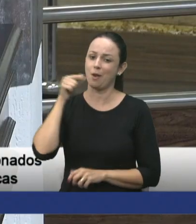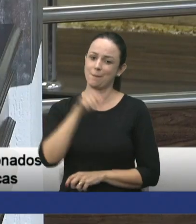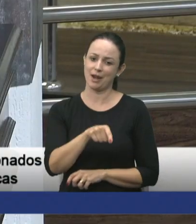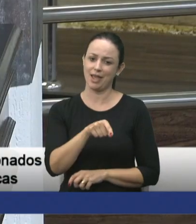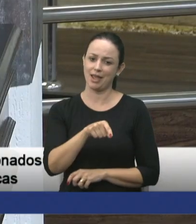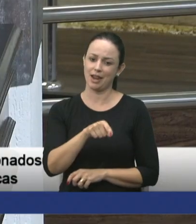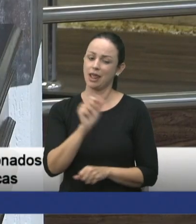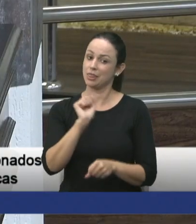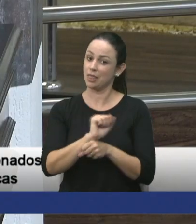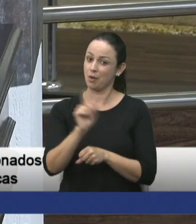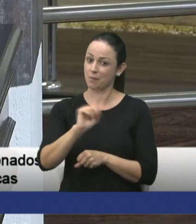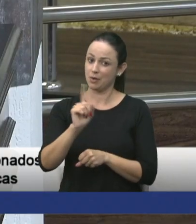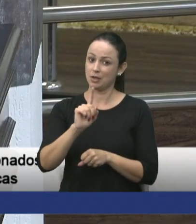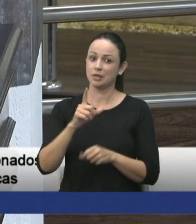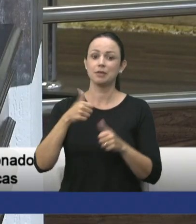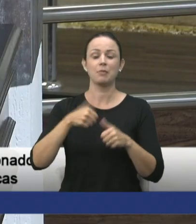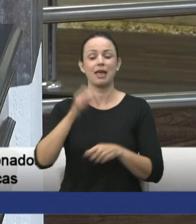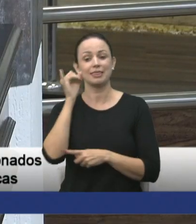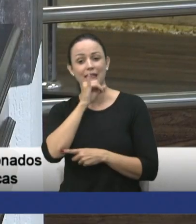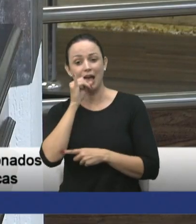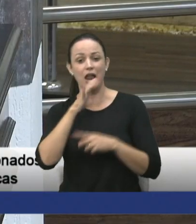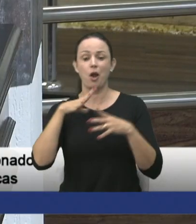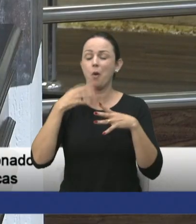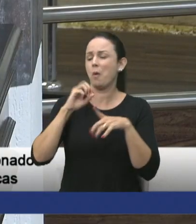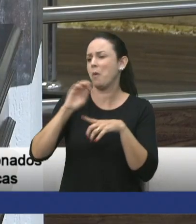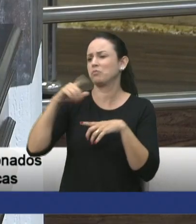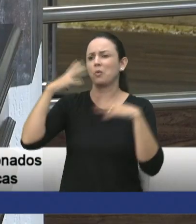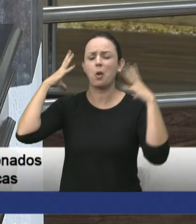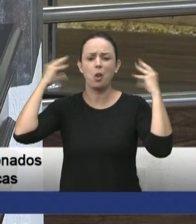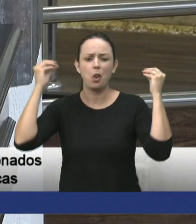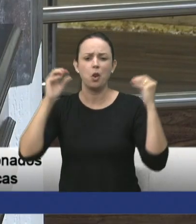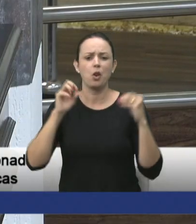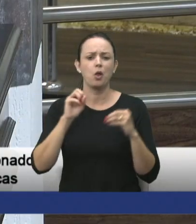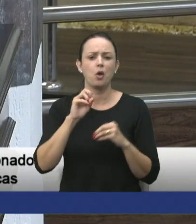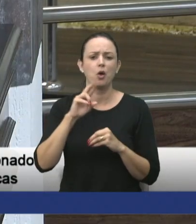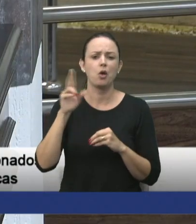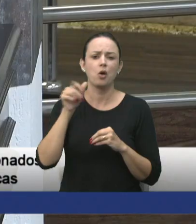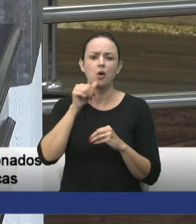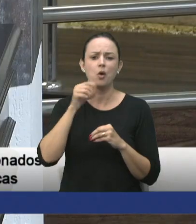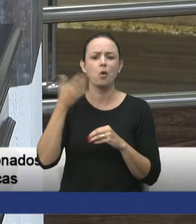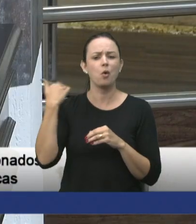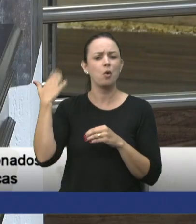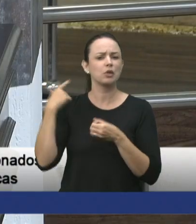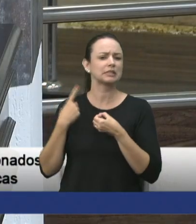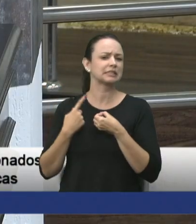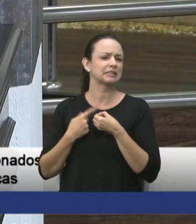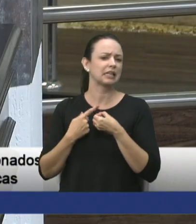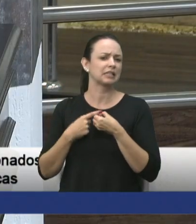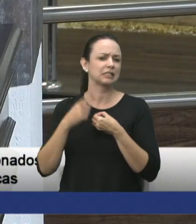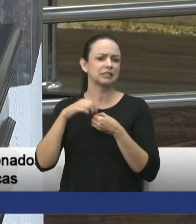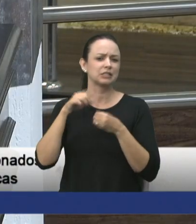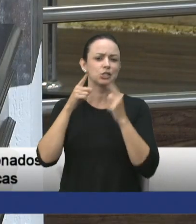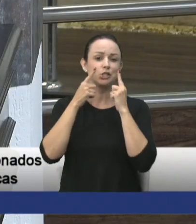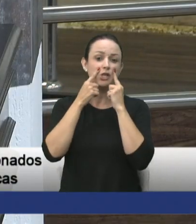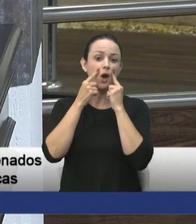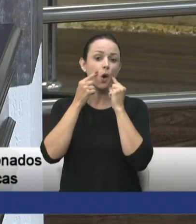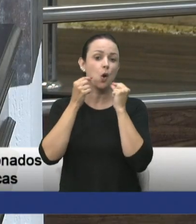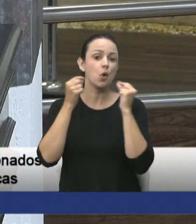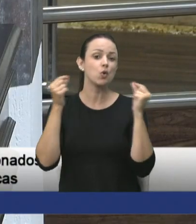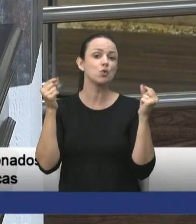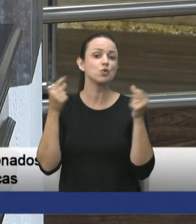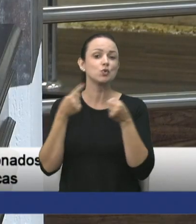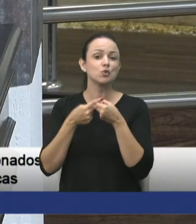pode estar na Itália, na Holanda, ou às vezes numa velha cidade assim, Jaú, interior